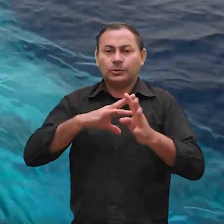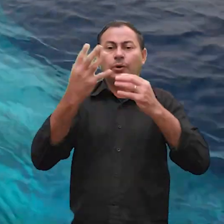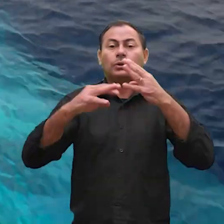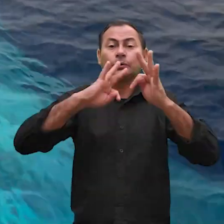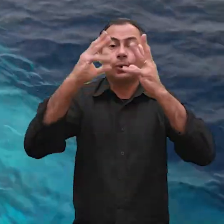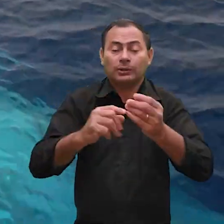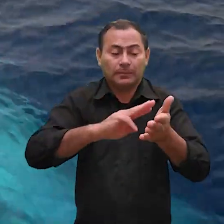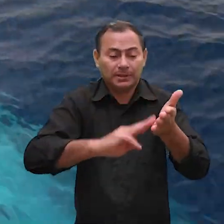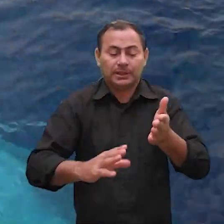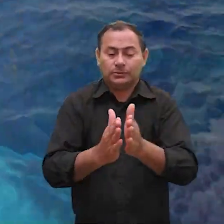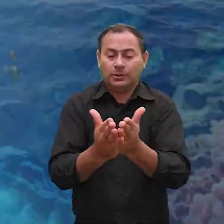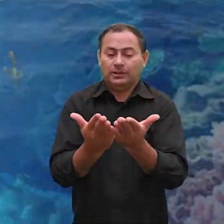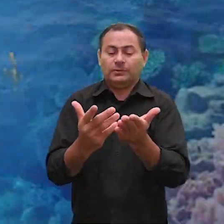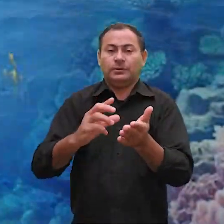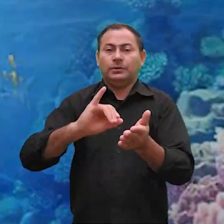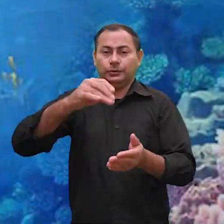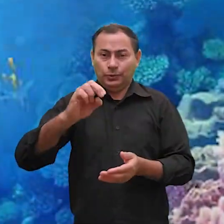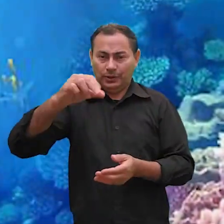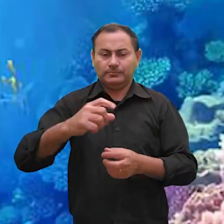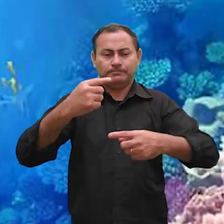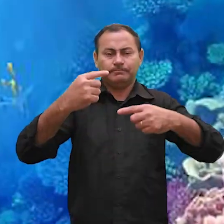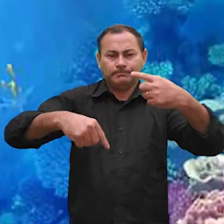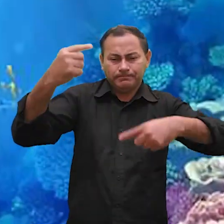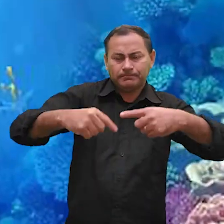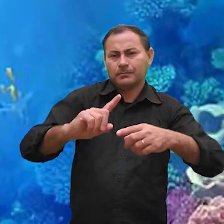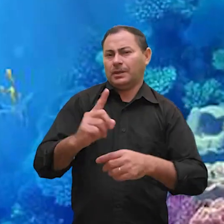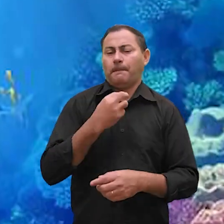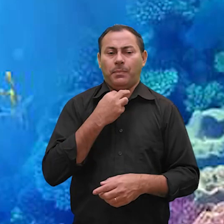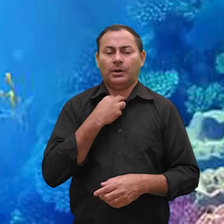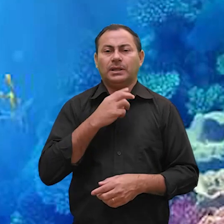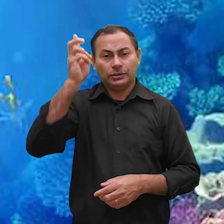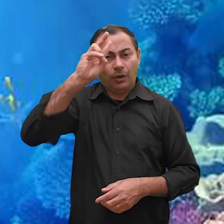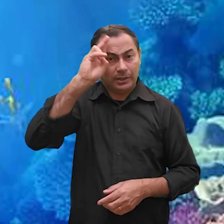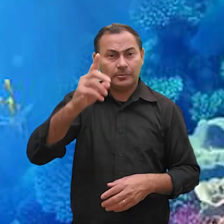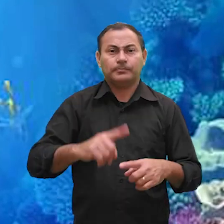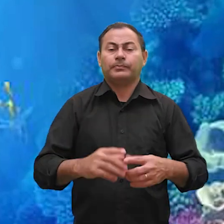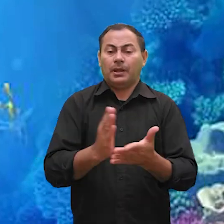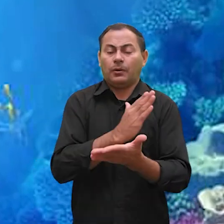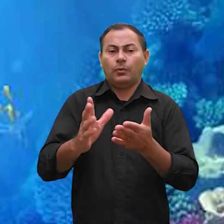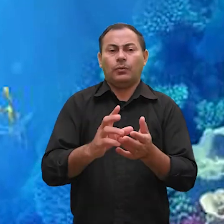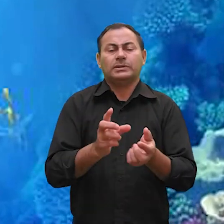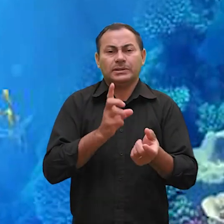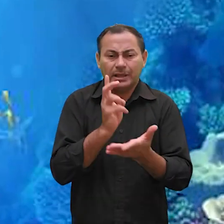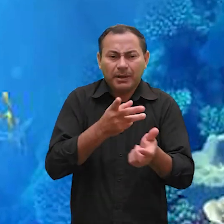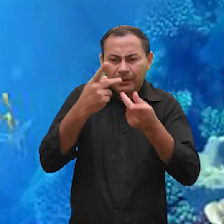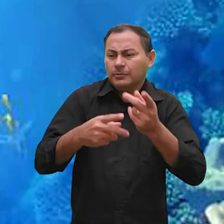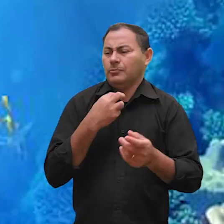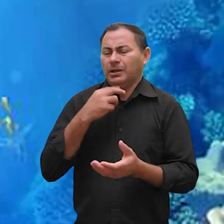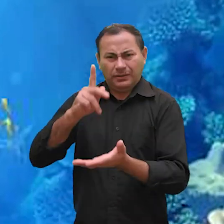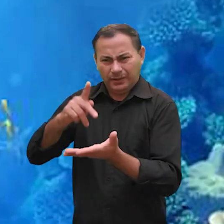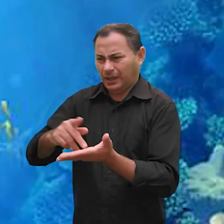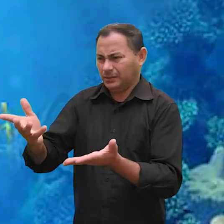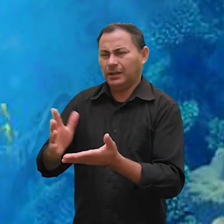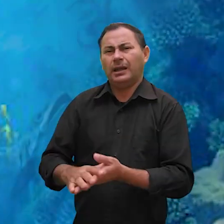do livro de Jonas. É claro que a verdadeira discussão sobre o livro de Jonas não pode ser histórica. Alguns sempre dirão, isso